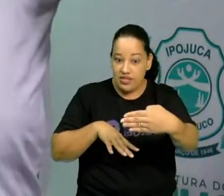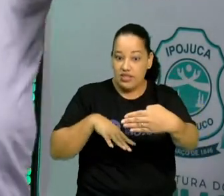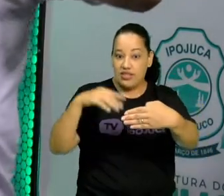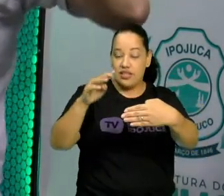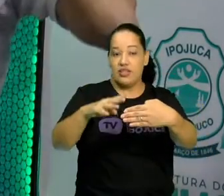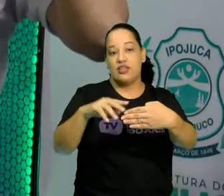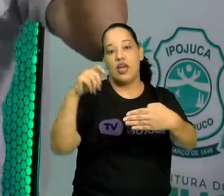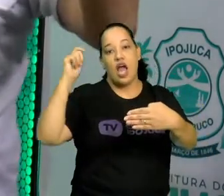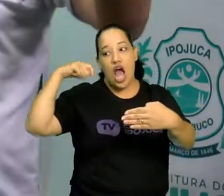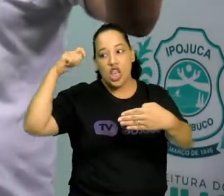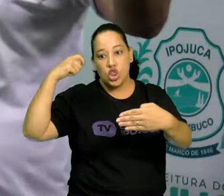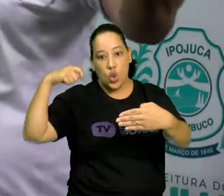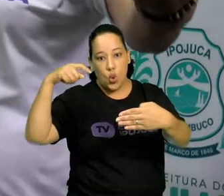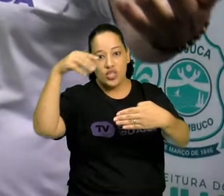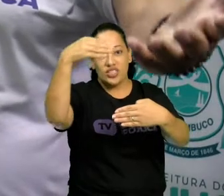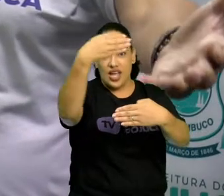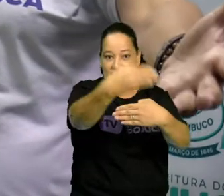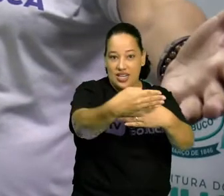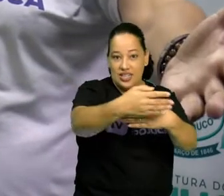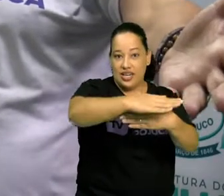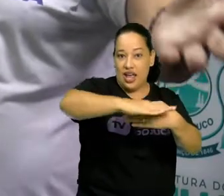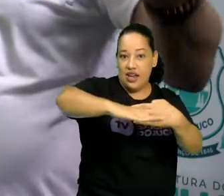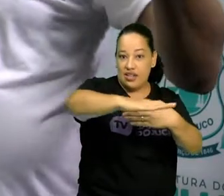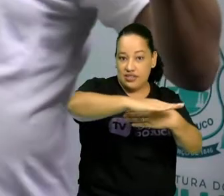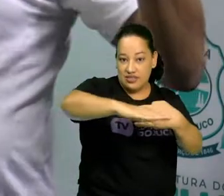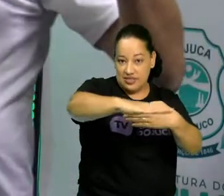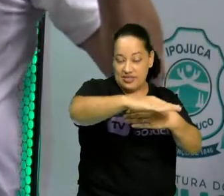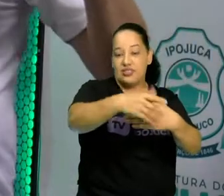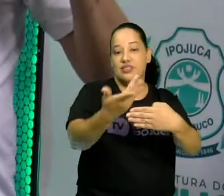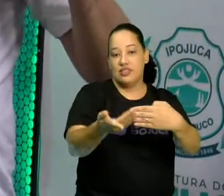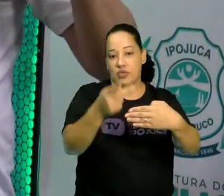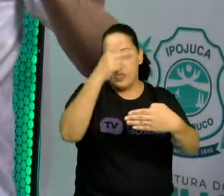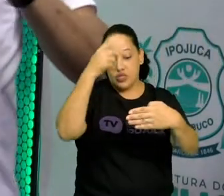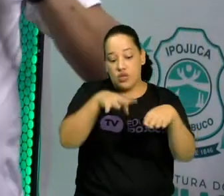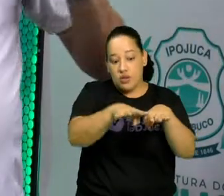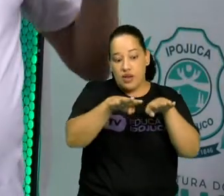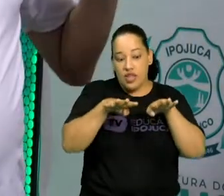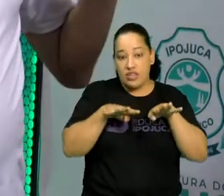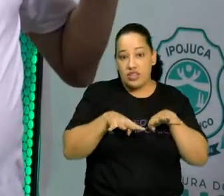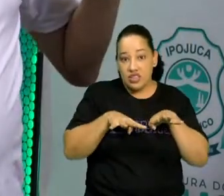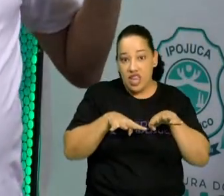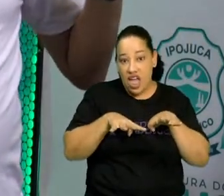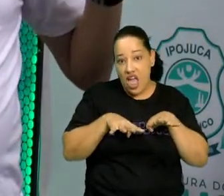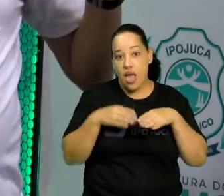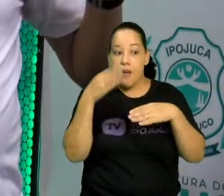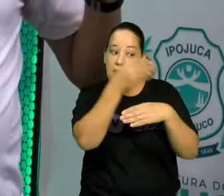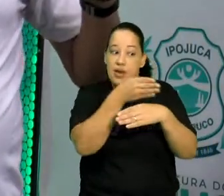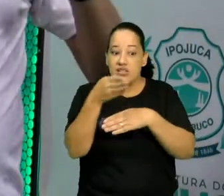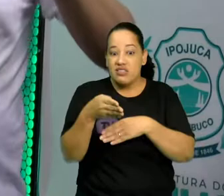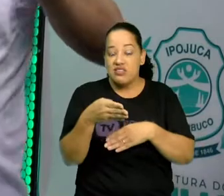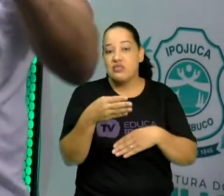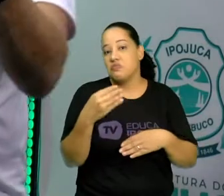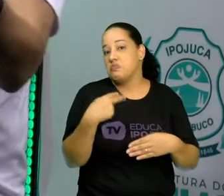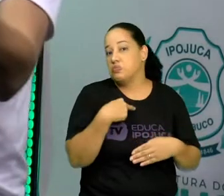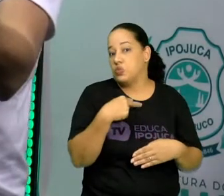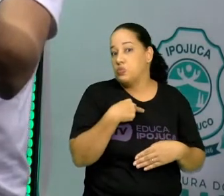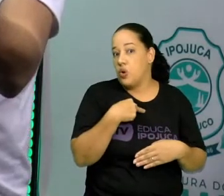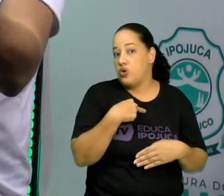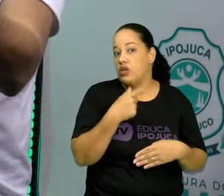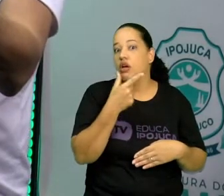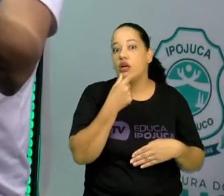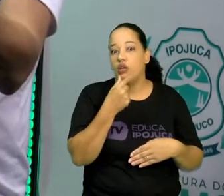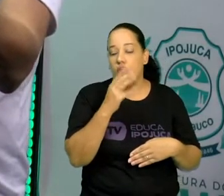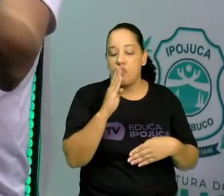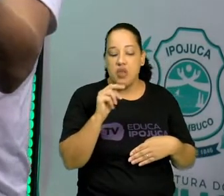cena o público faz de conta que não tem ninguém assistindo e a plateia não pode participar do que tá acontecendo no palco brecha